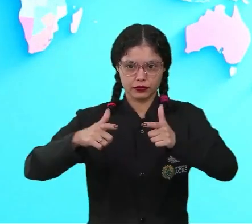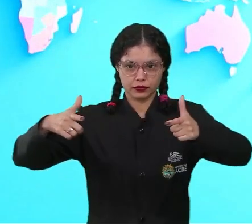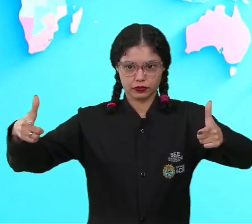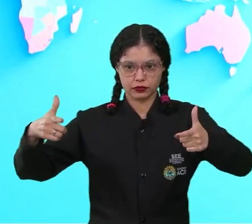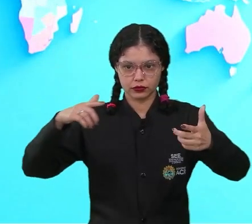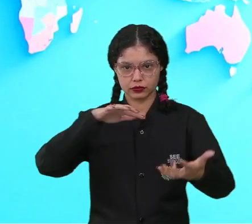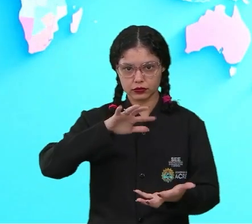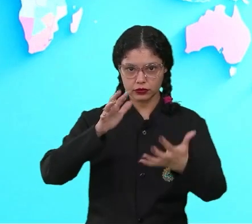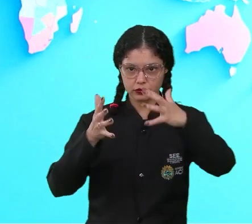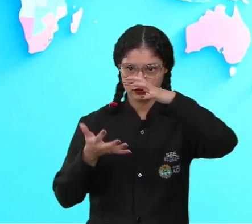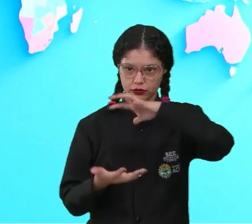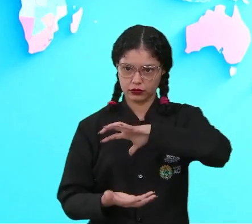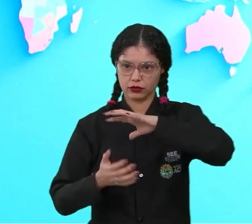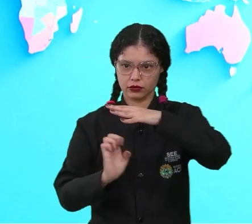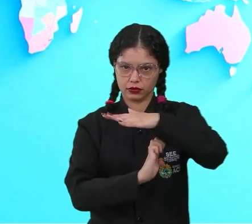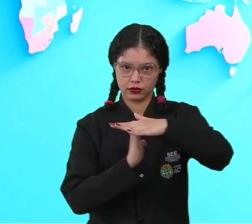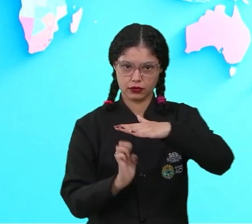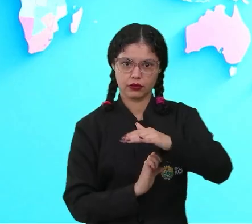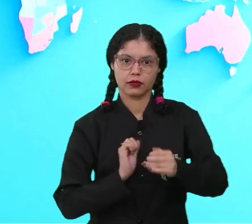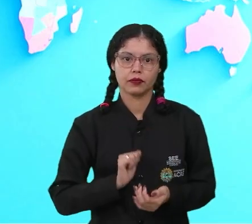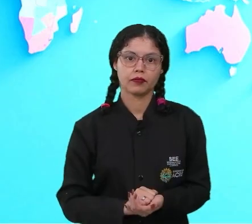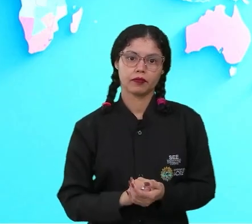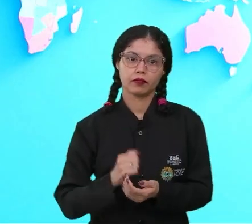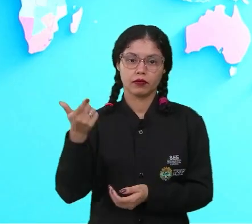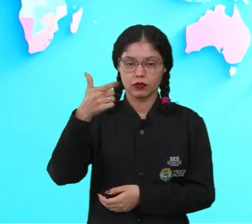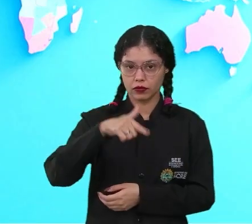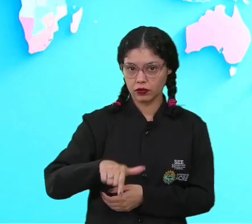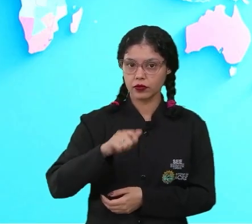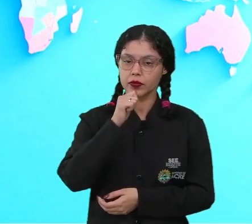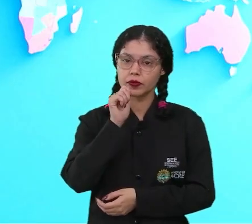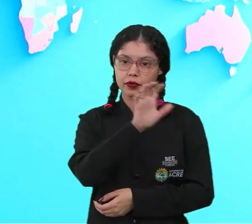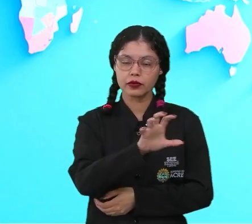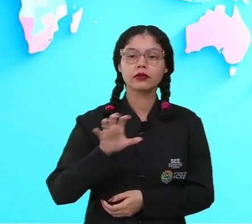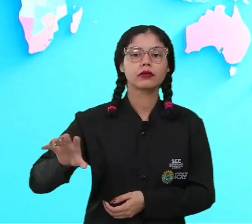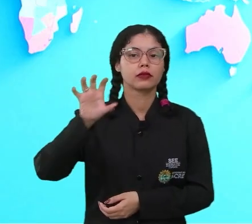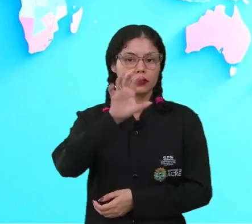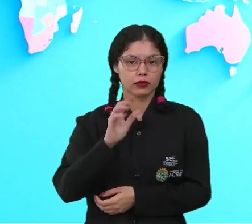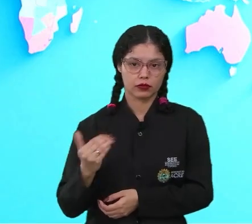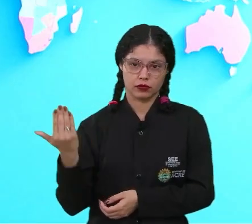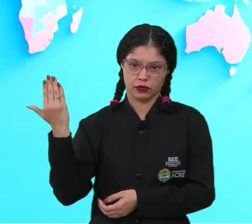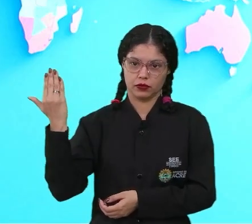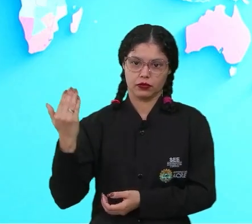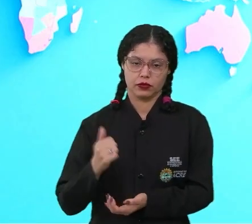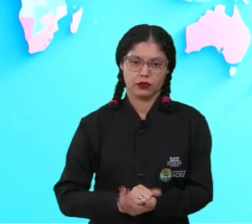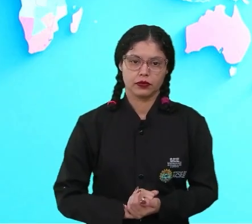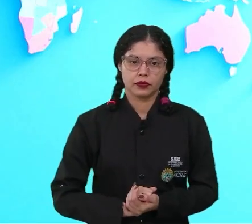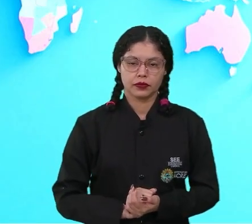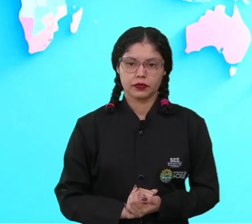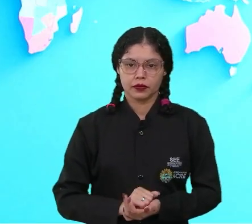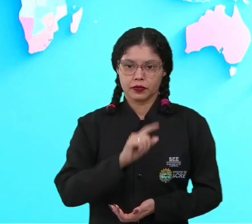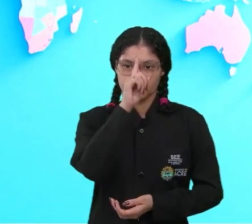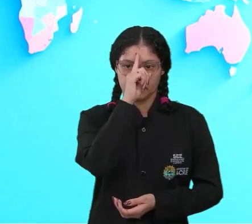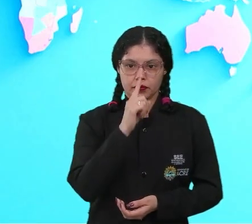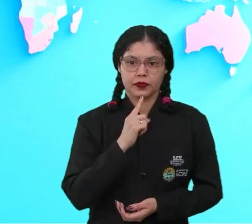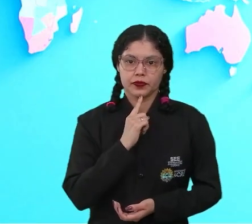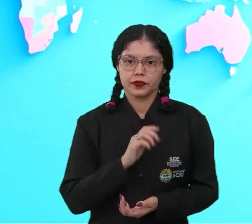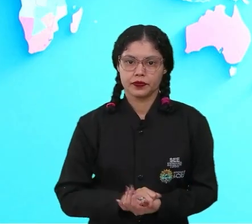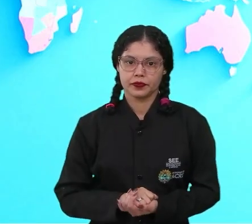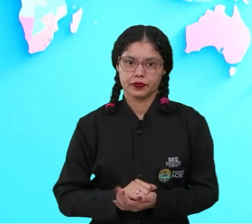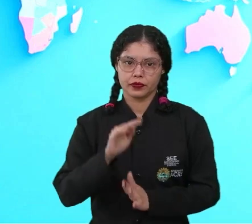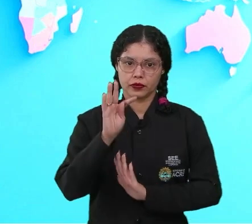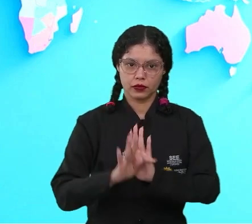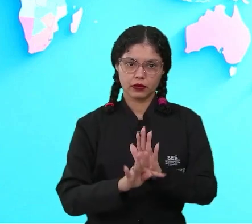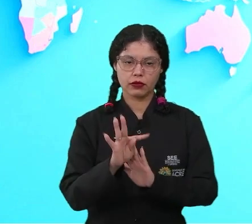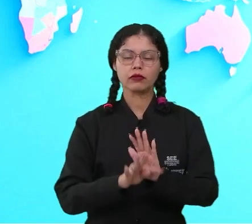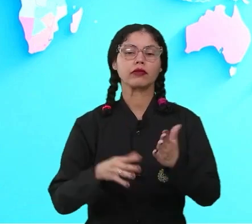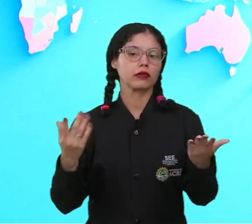das transnacionais. Novamente, a representação aqui do mapa mundi que vocês vão observar na imagem aqui ao lado do